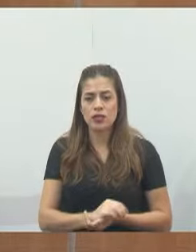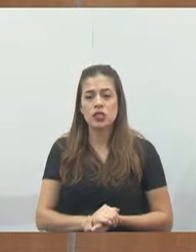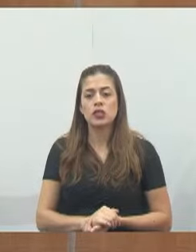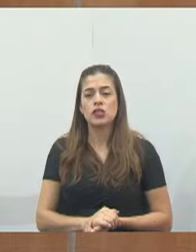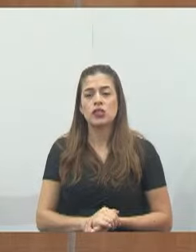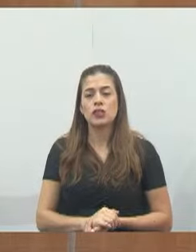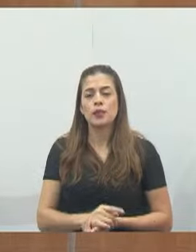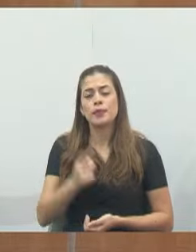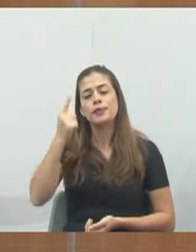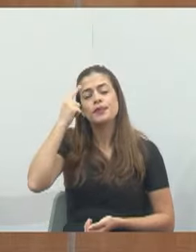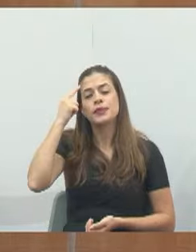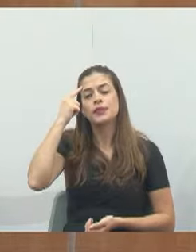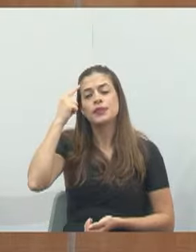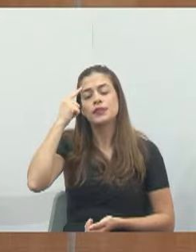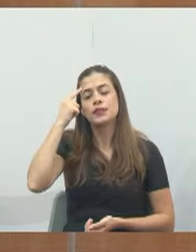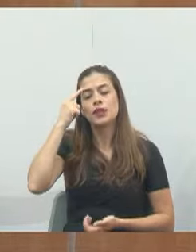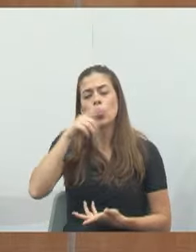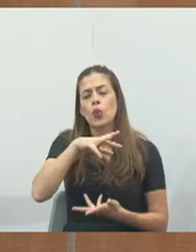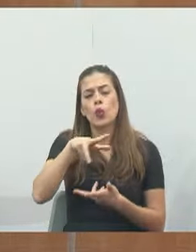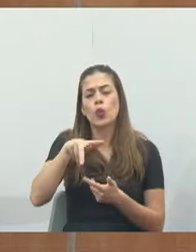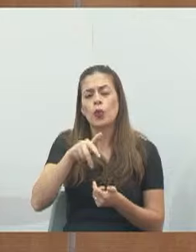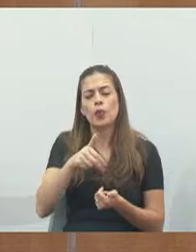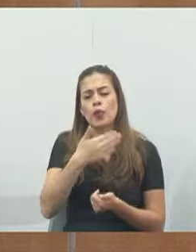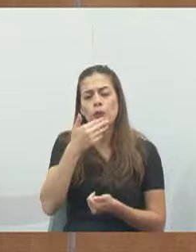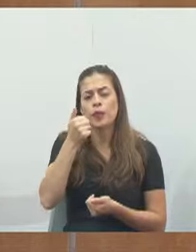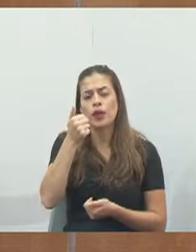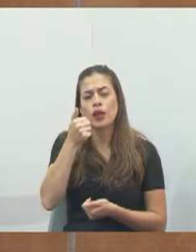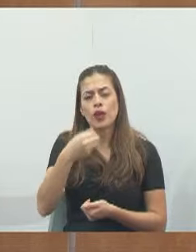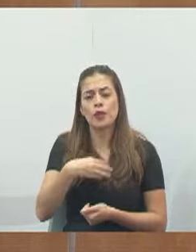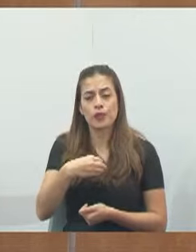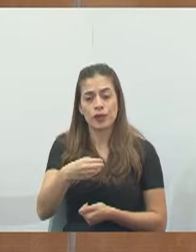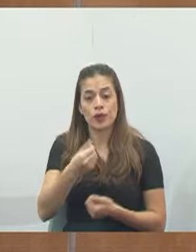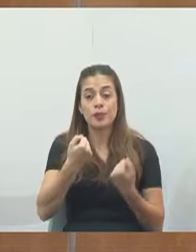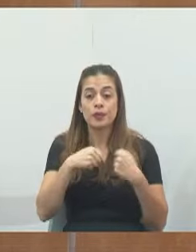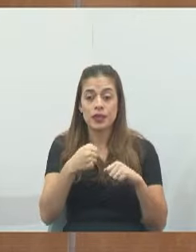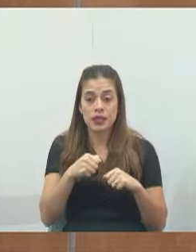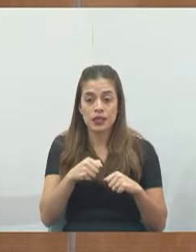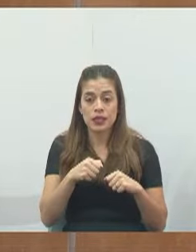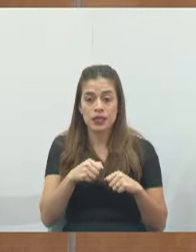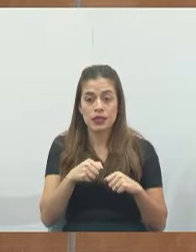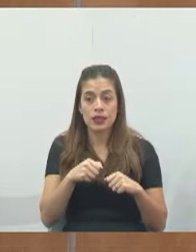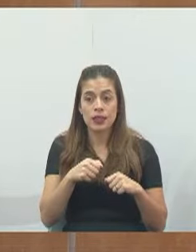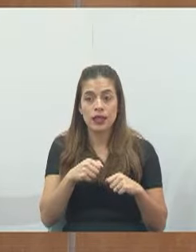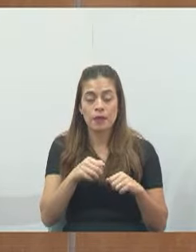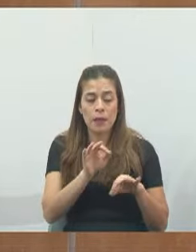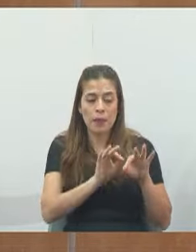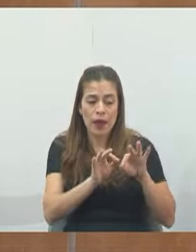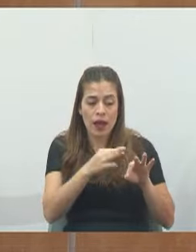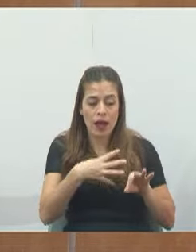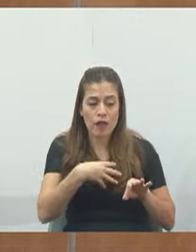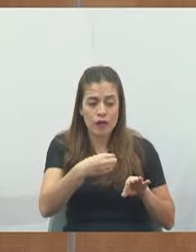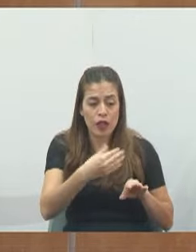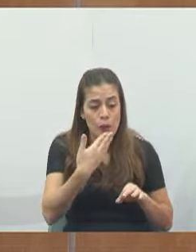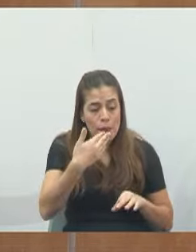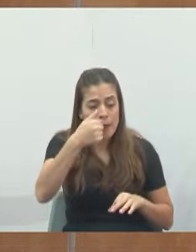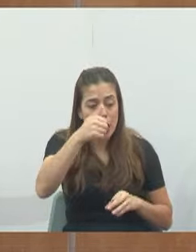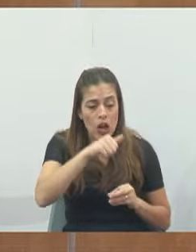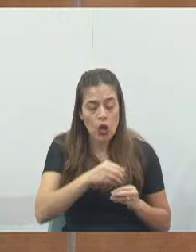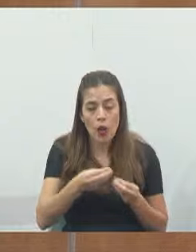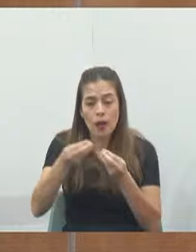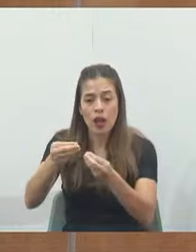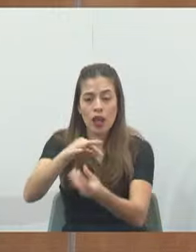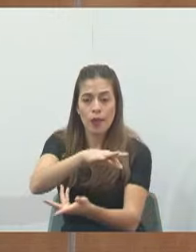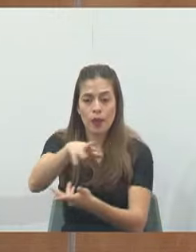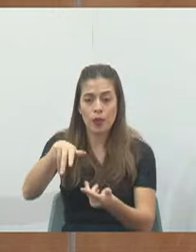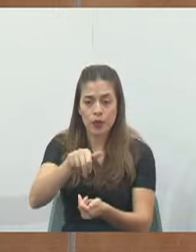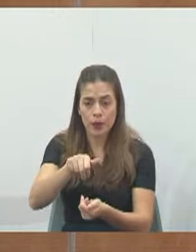pensar num mundo melhor para os seus filhos, você tem que dar filhos melhores para o mundo. E a gente só